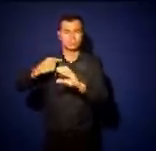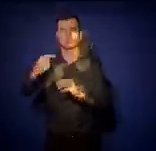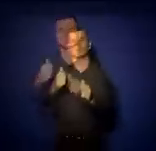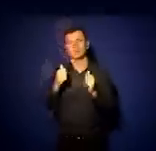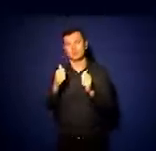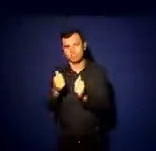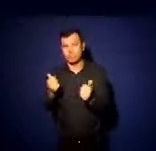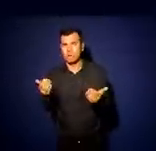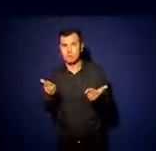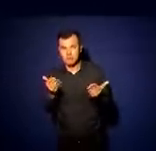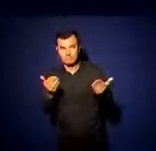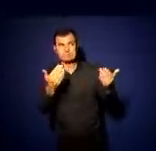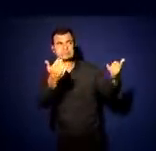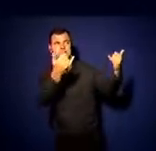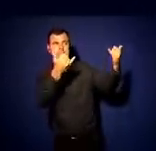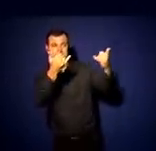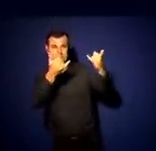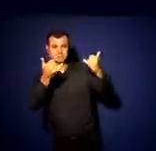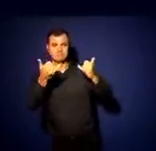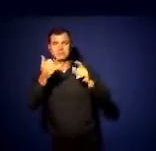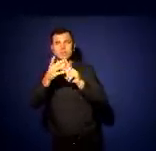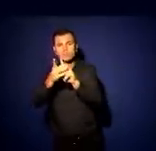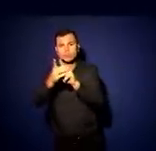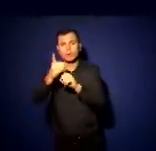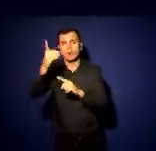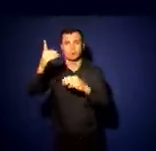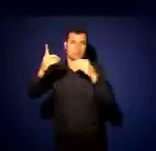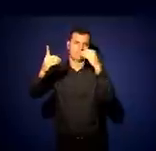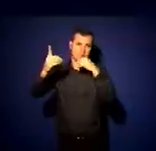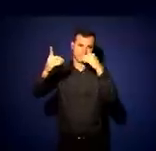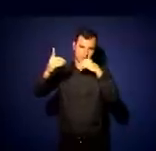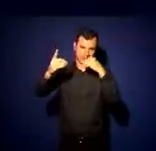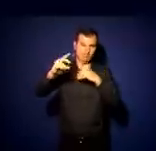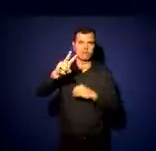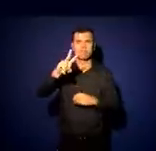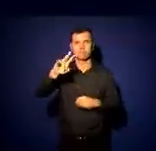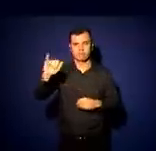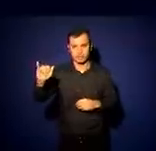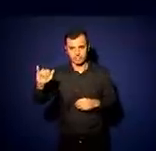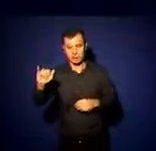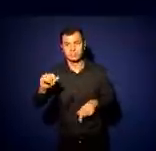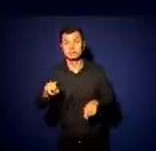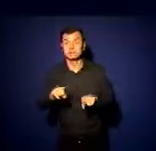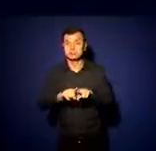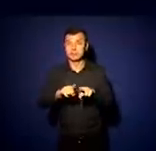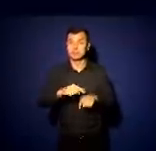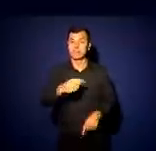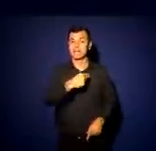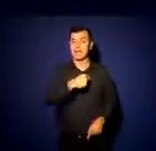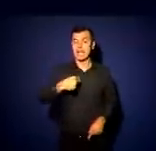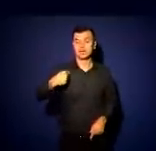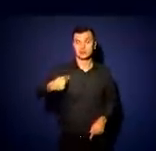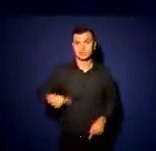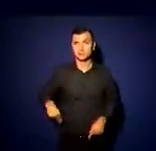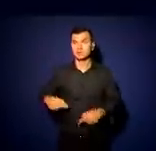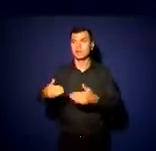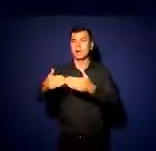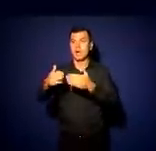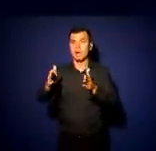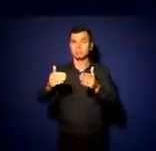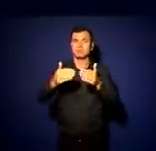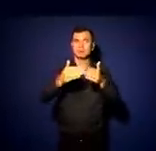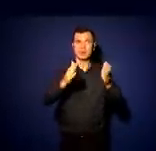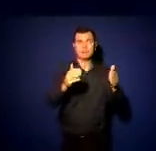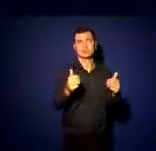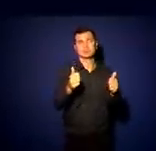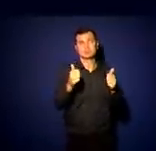de dólar fraco acontecendo tem essa parte da reabertura da China que ajuda para o Brasil e